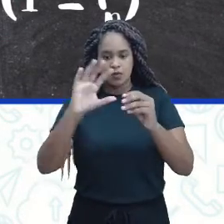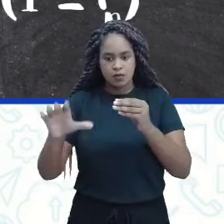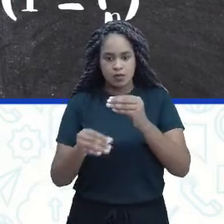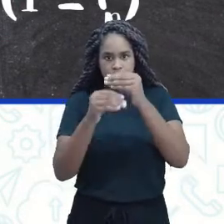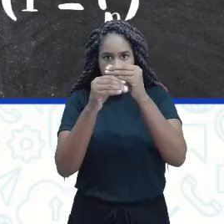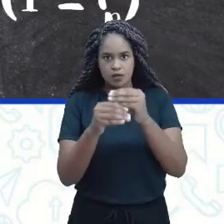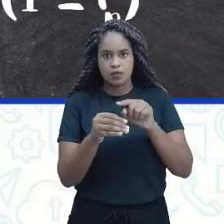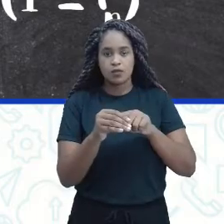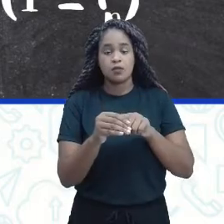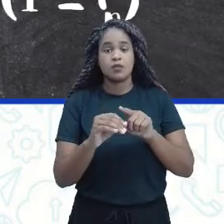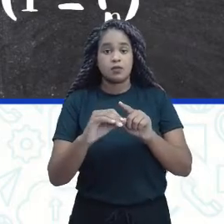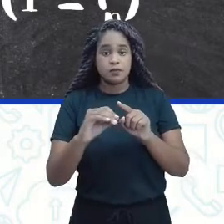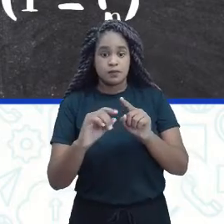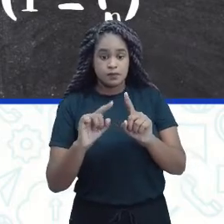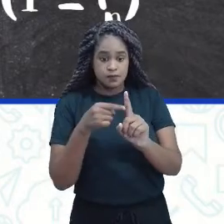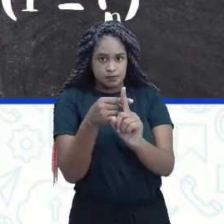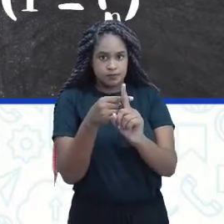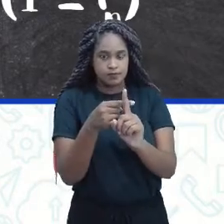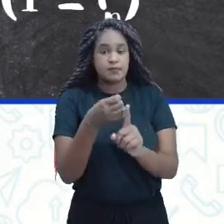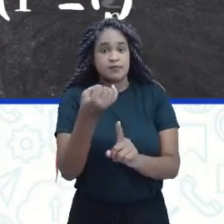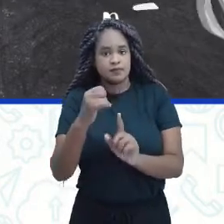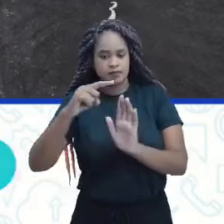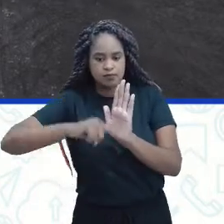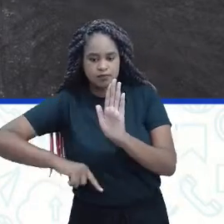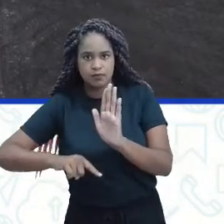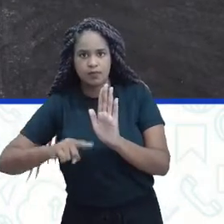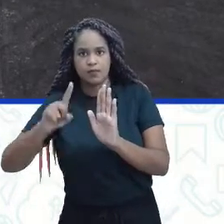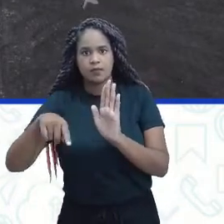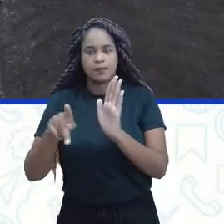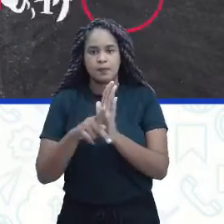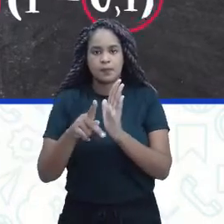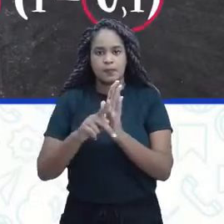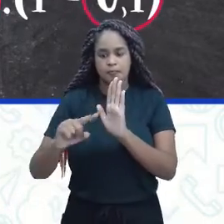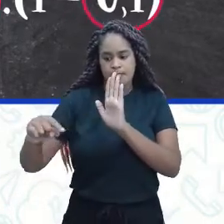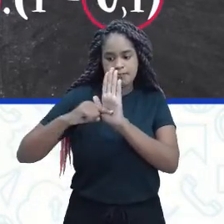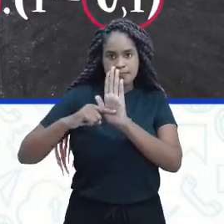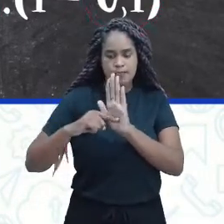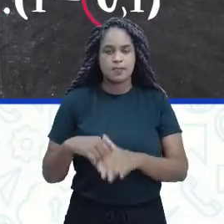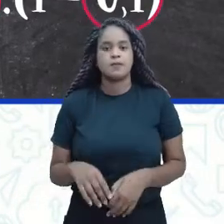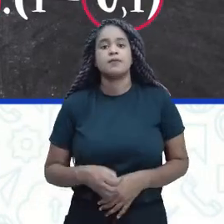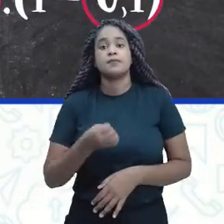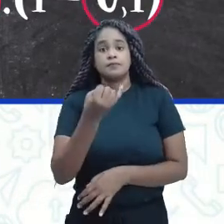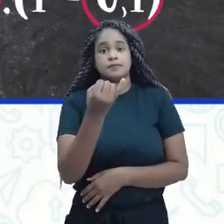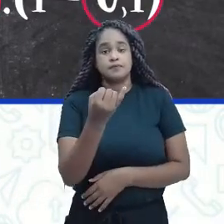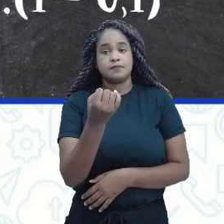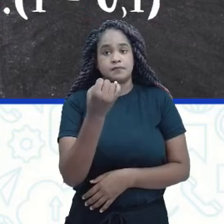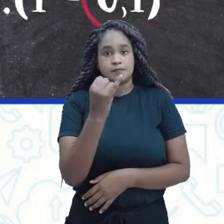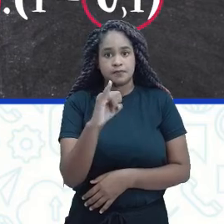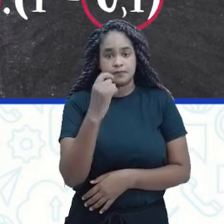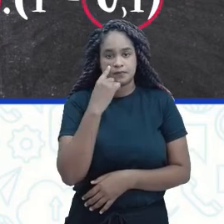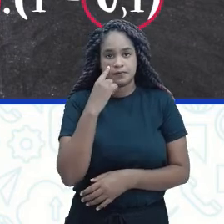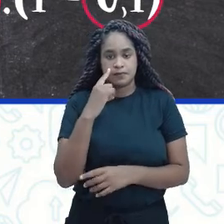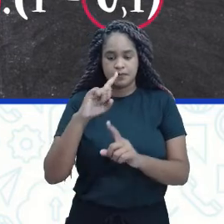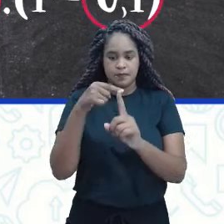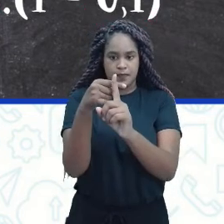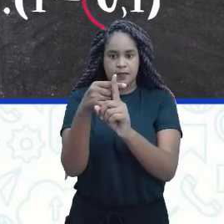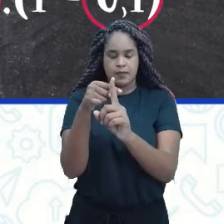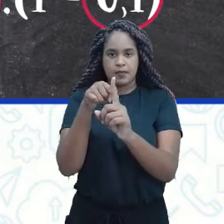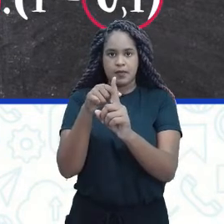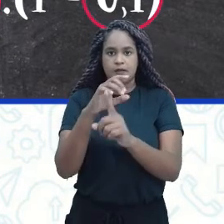acréscimo e a subtração para representar o desconto, tá? No caso das nossas somas, vão